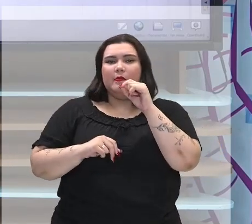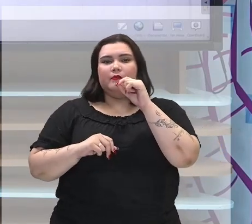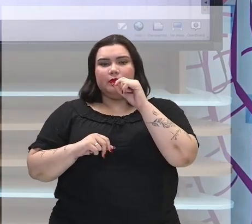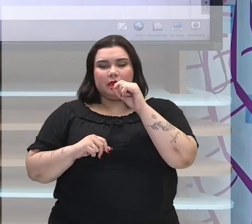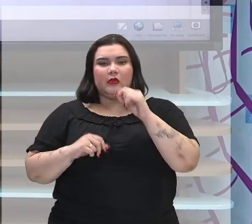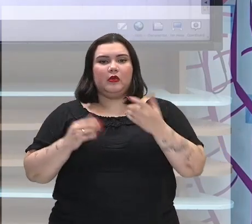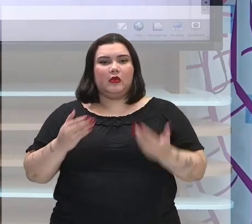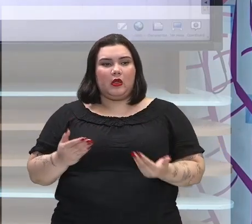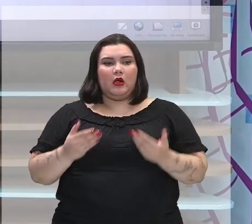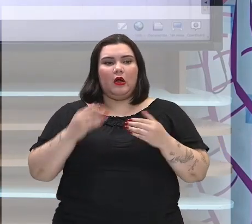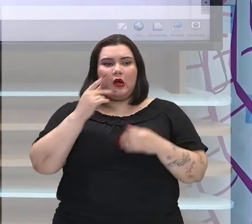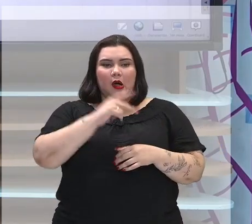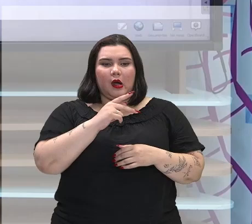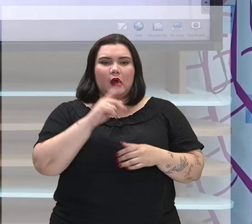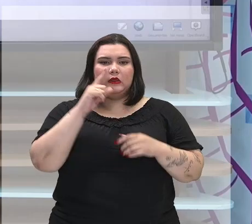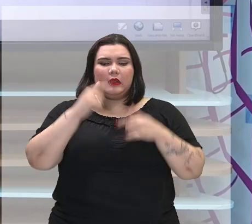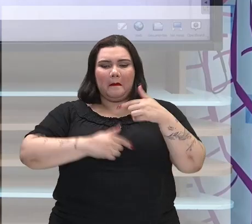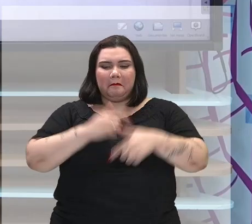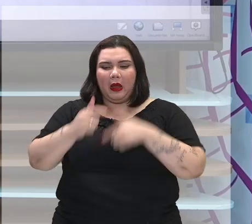que nem a sua é.